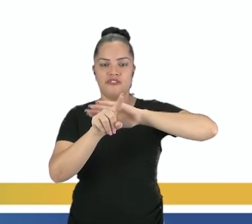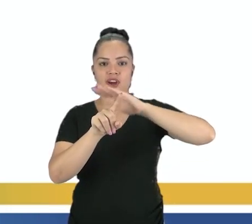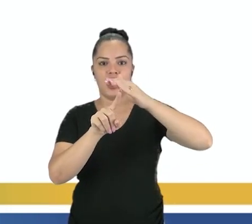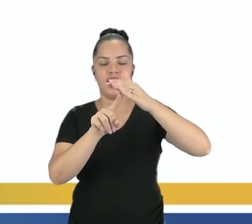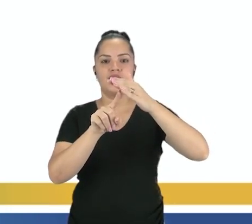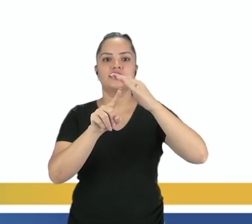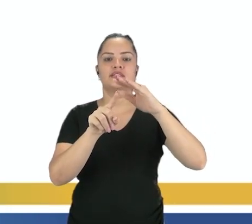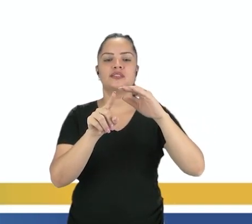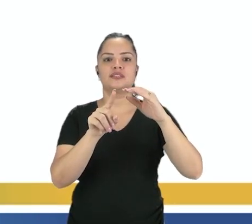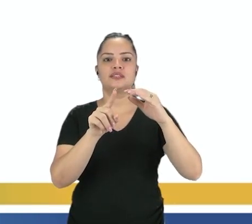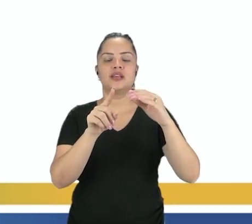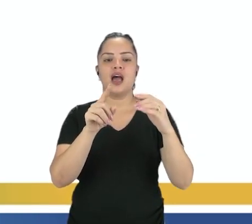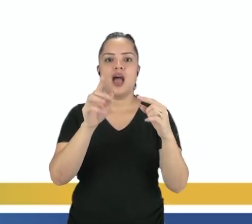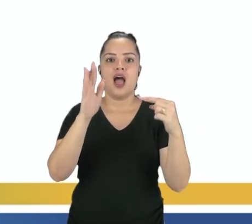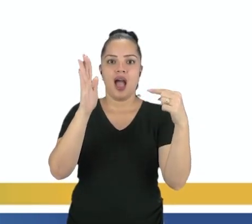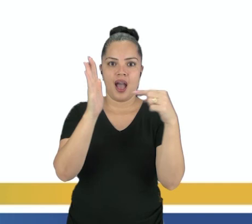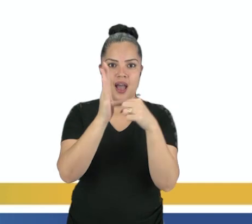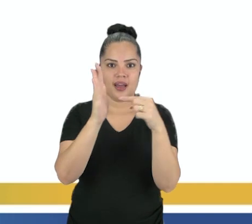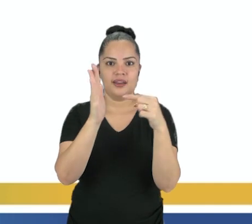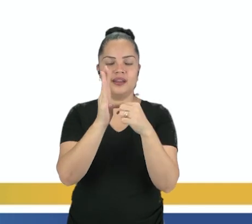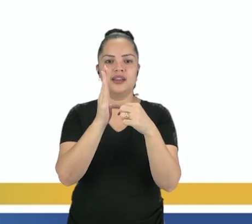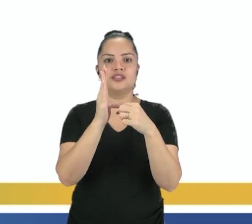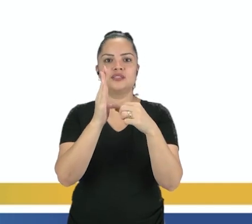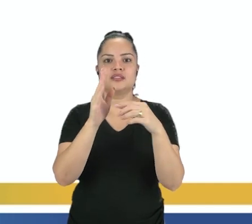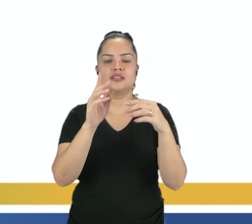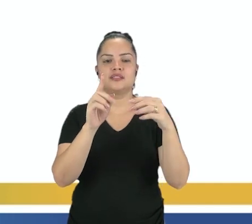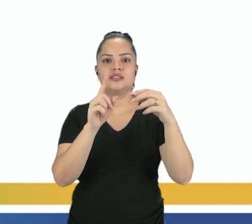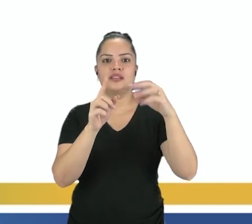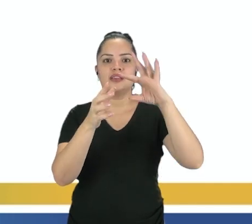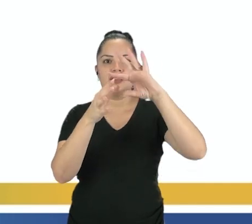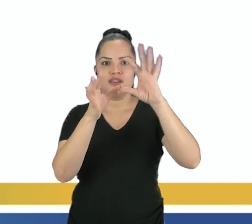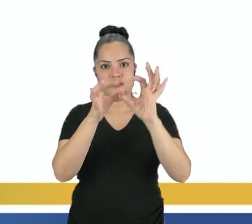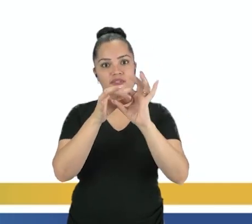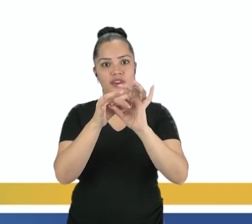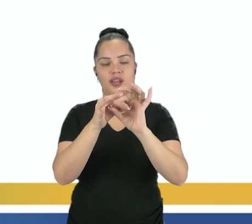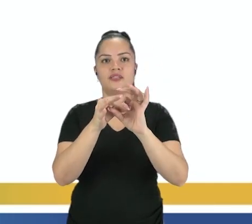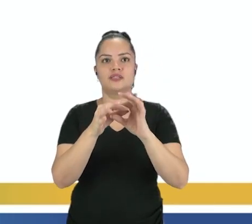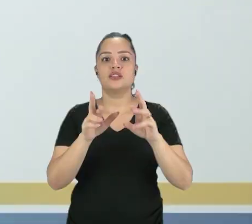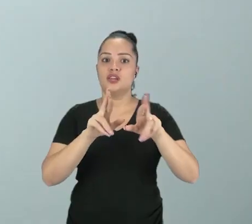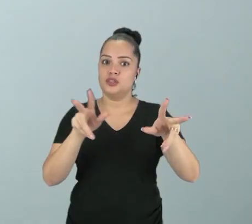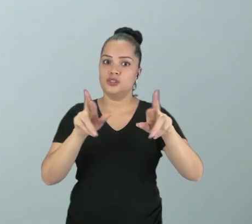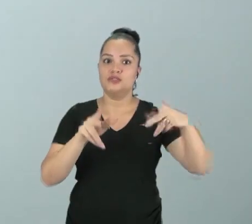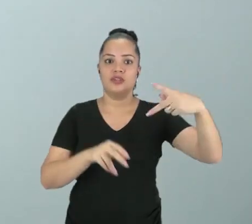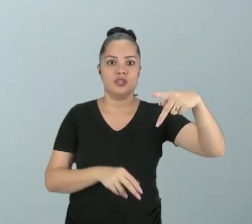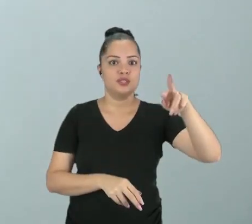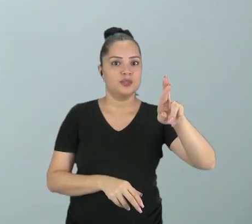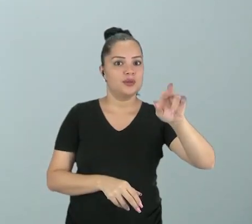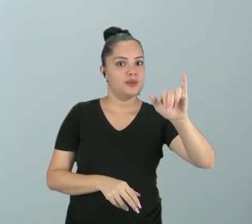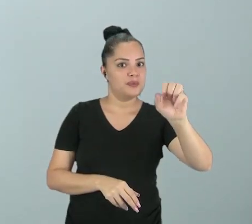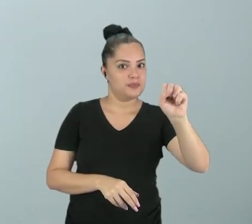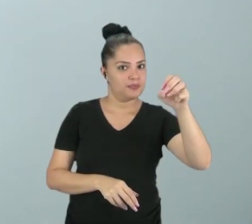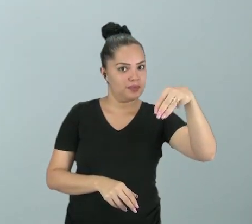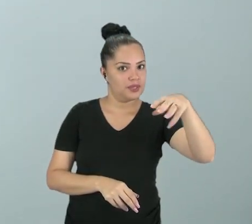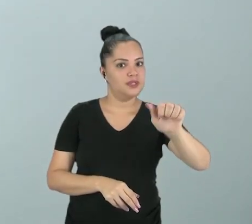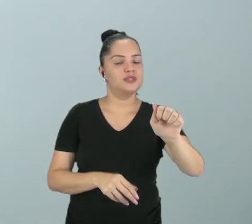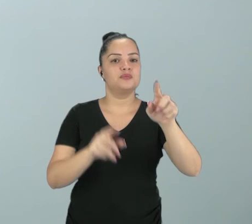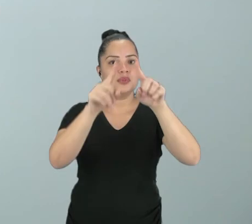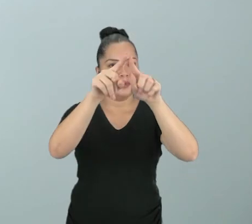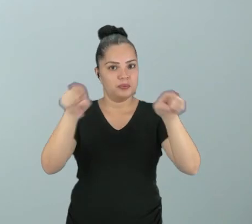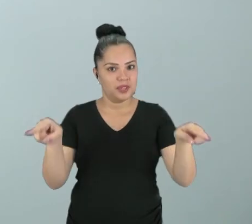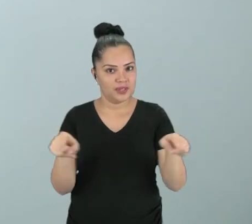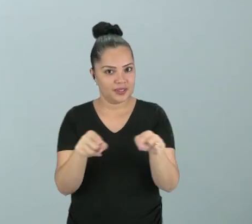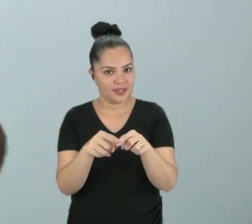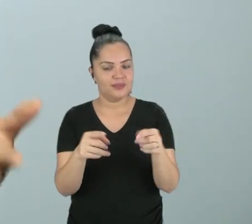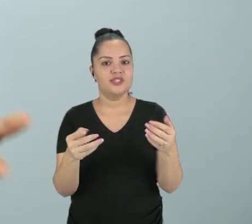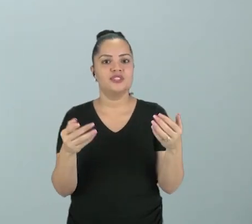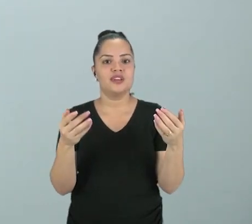faces, arestas e vértices, e também a diferença entre prismas e pirâmides, certo? Então, pessoal, essa foi a